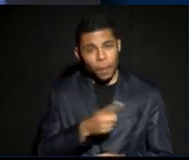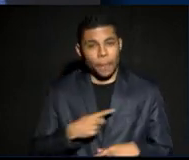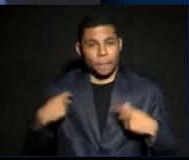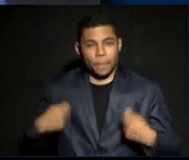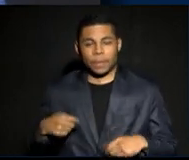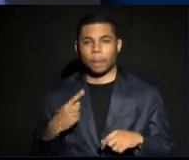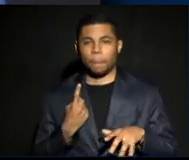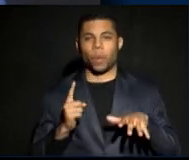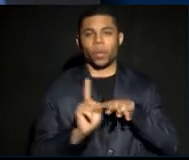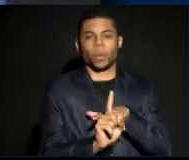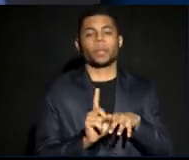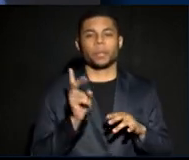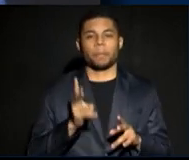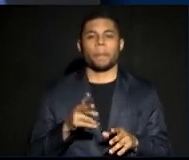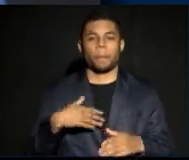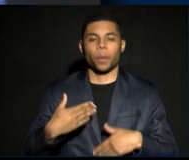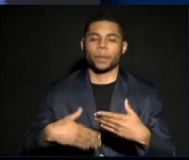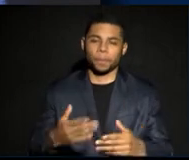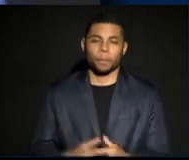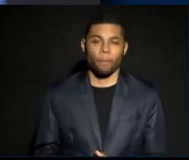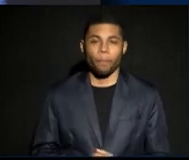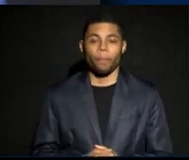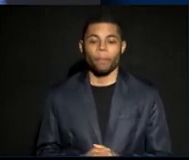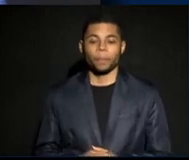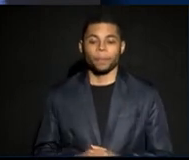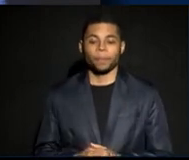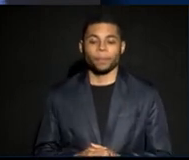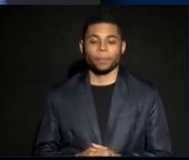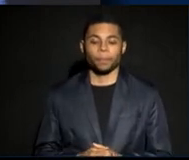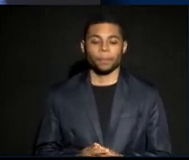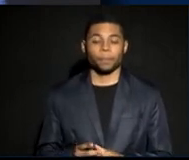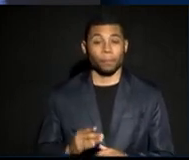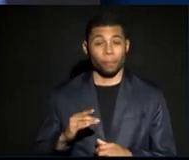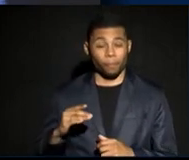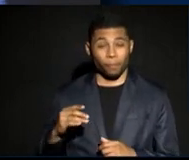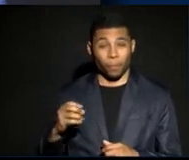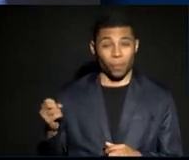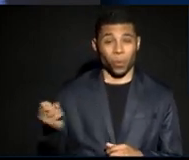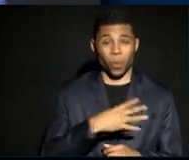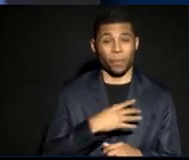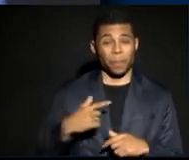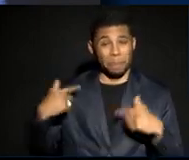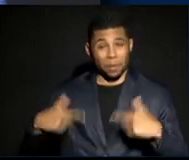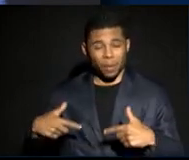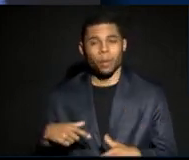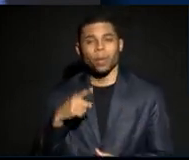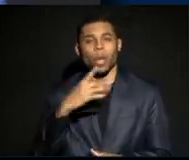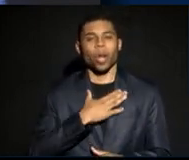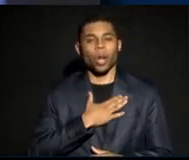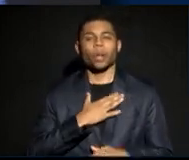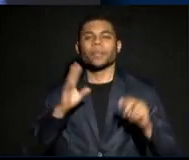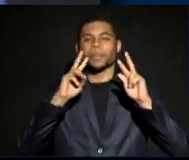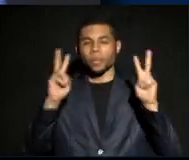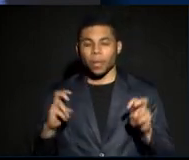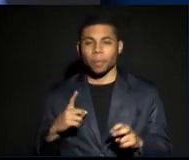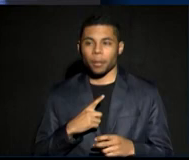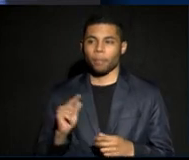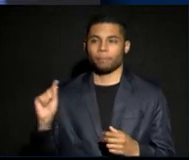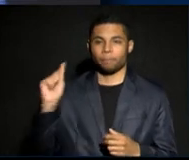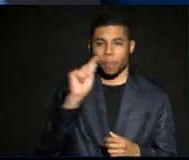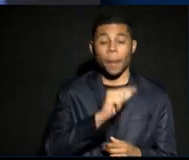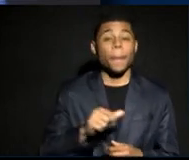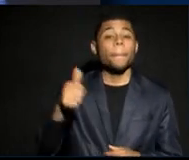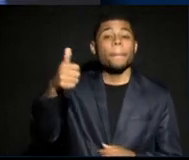Paulo tem que ser protagonista nesse processo o dia que a industrialização EA geração de emprego vai depender do acionamento de algumas alavancas